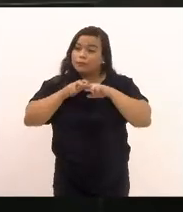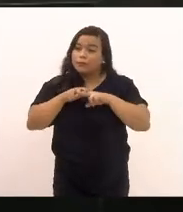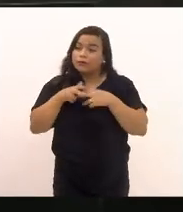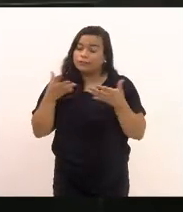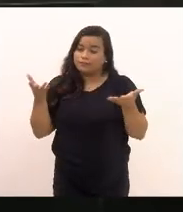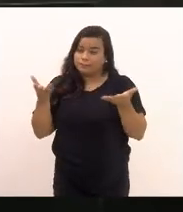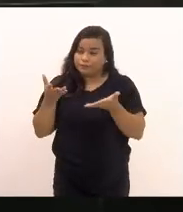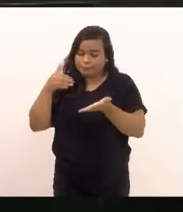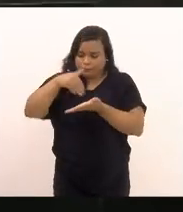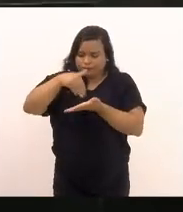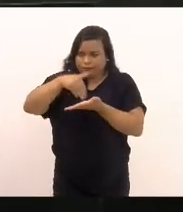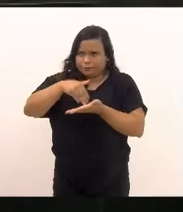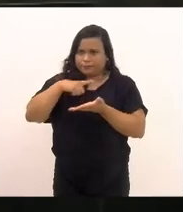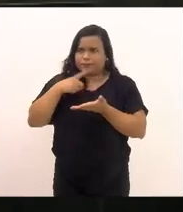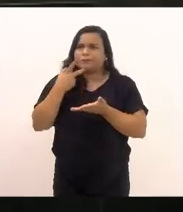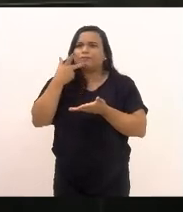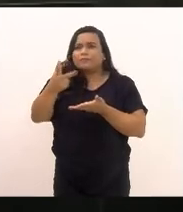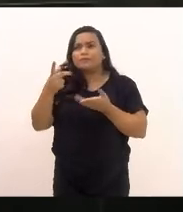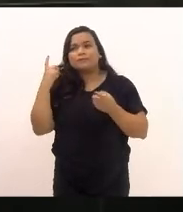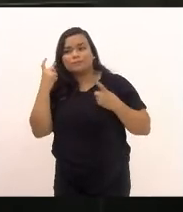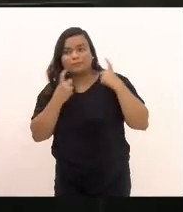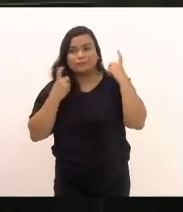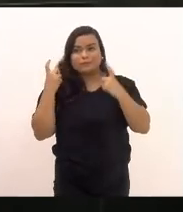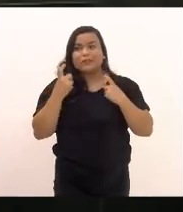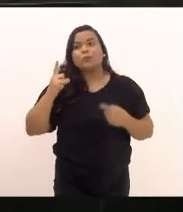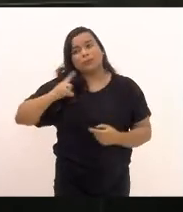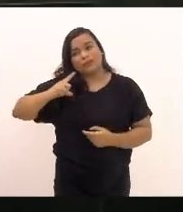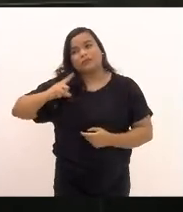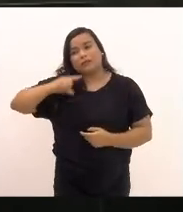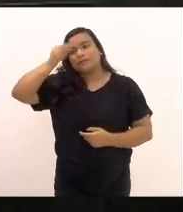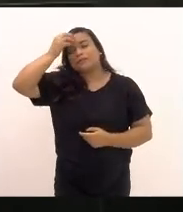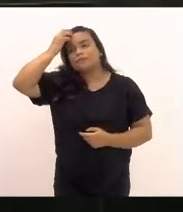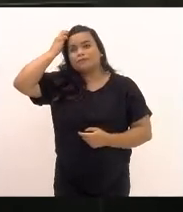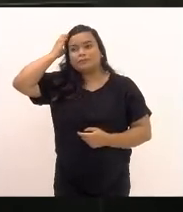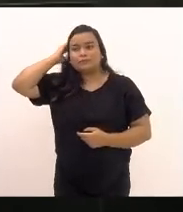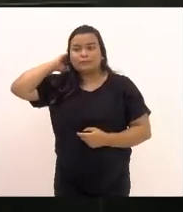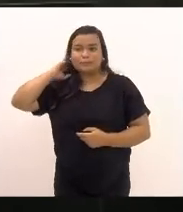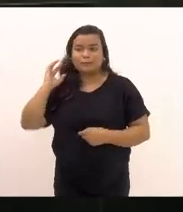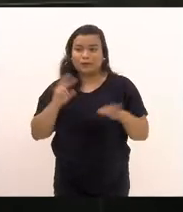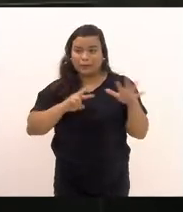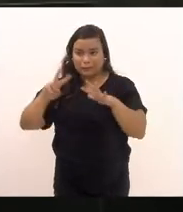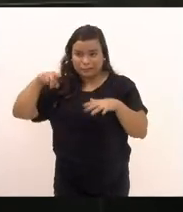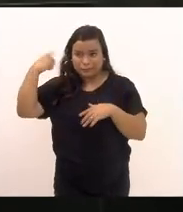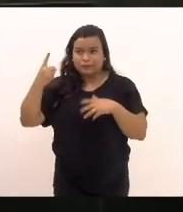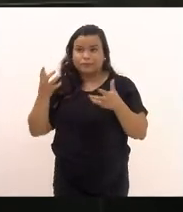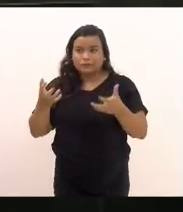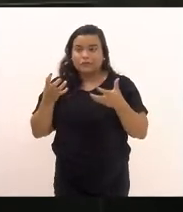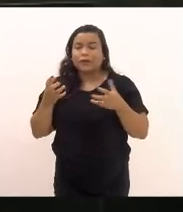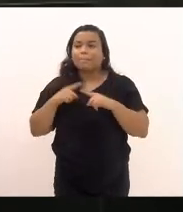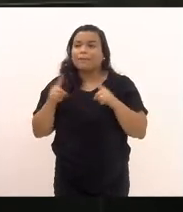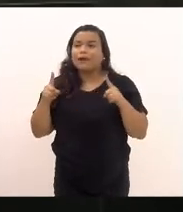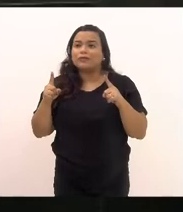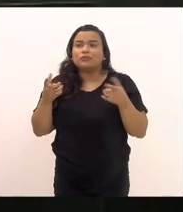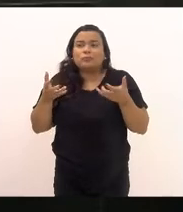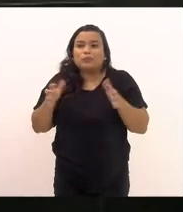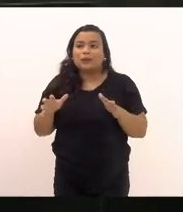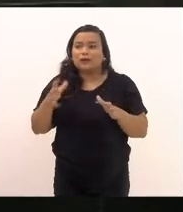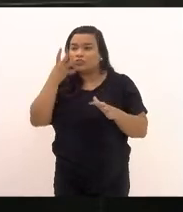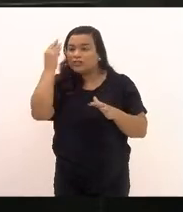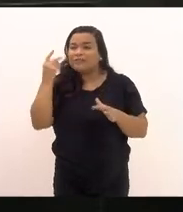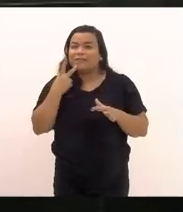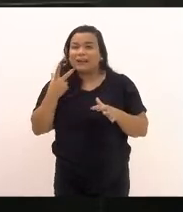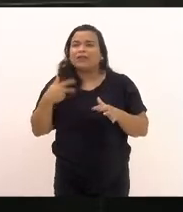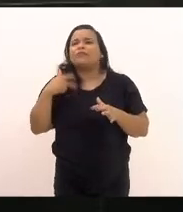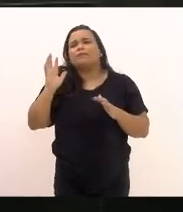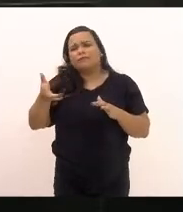queria mencionar a minha preocupação. Vou deixar isso para a próxima semana, mas não quero deixar de falar hoje, já que falei muito sobre educação durante a